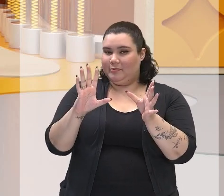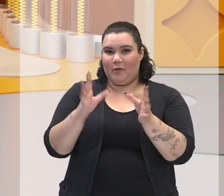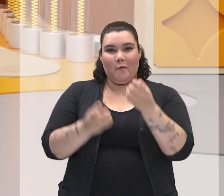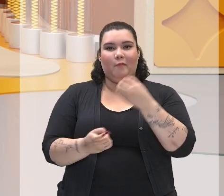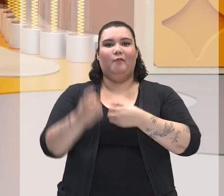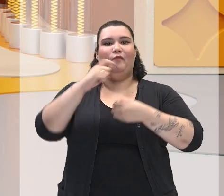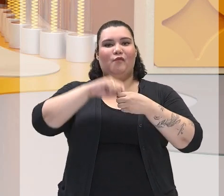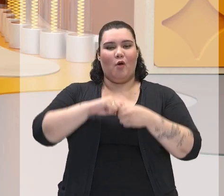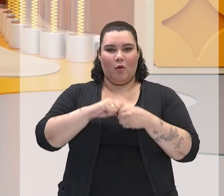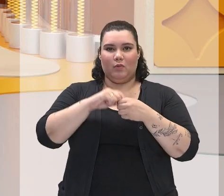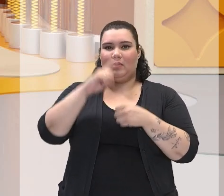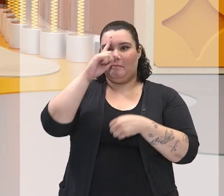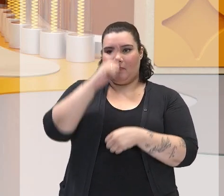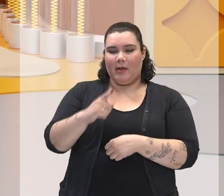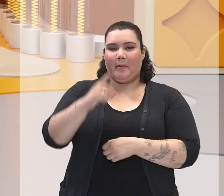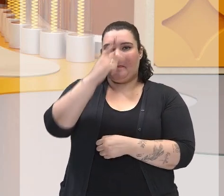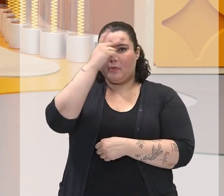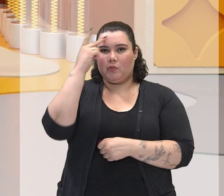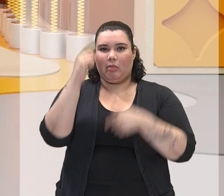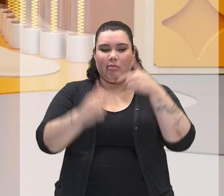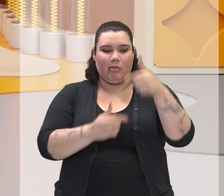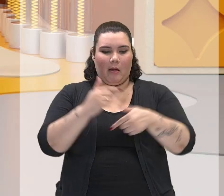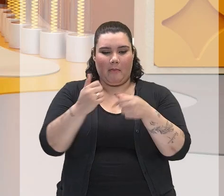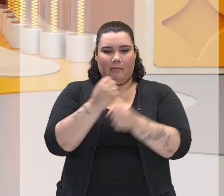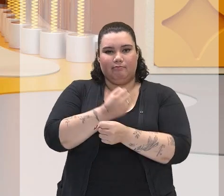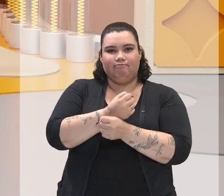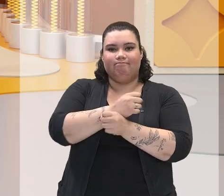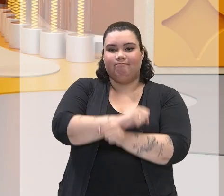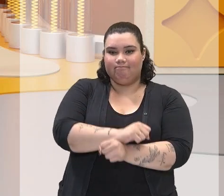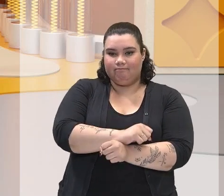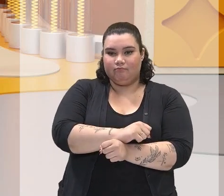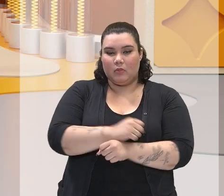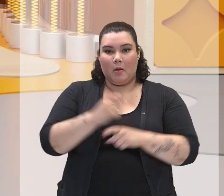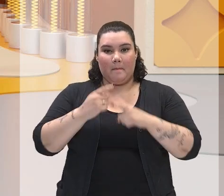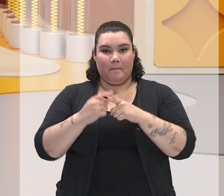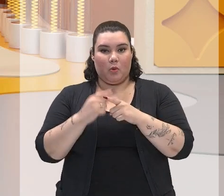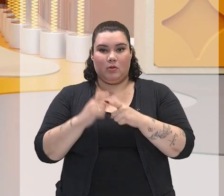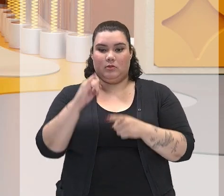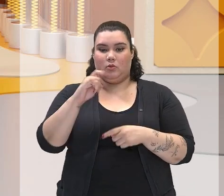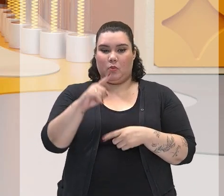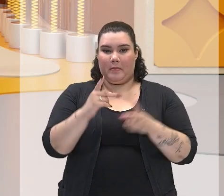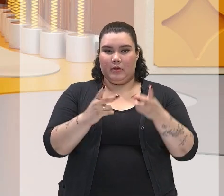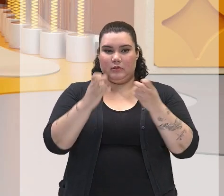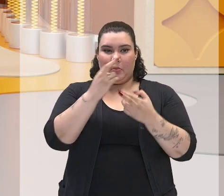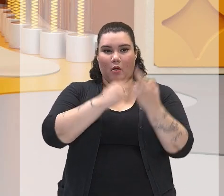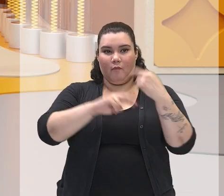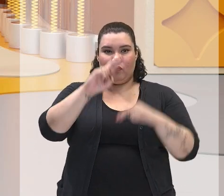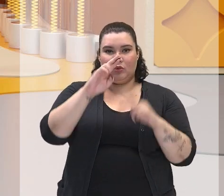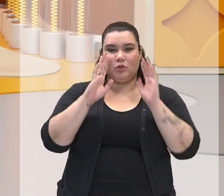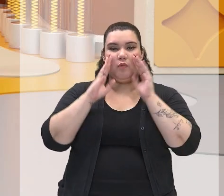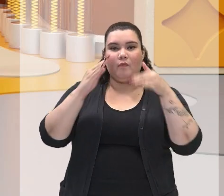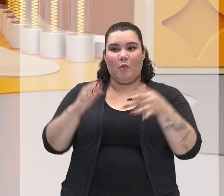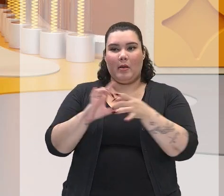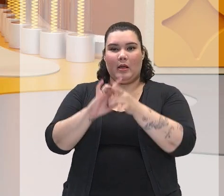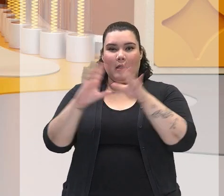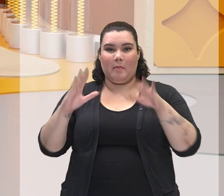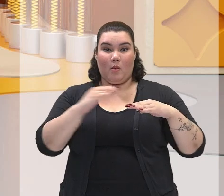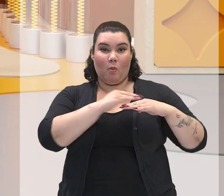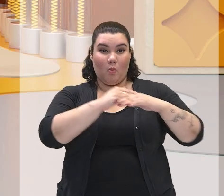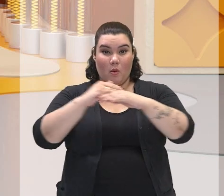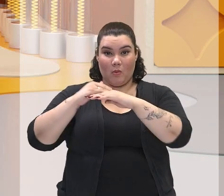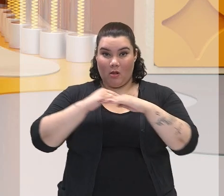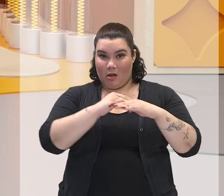revogada, a escravidão vai voltar, até porque se você tem uma revolução que era baseada em liberdade, igualdade e